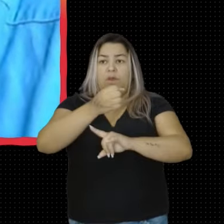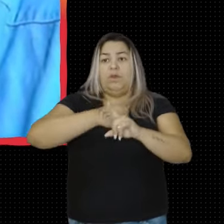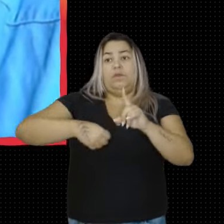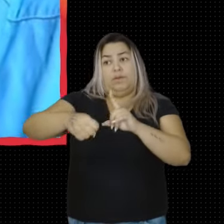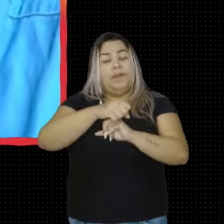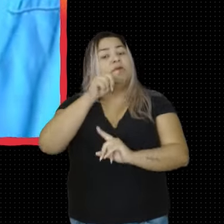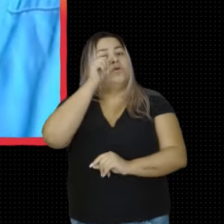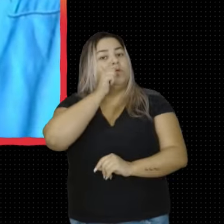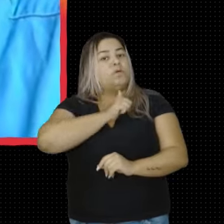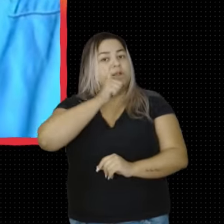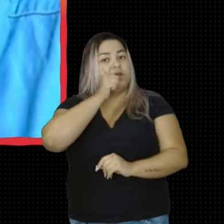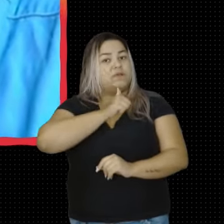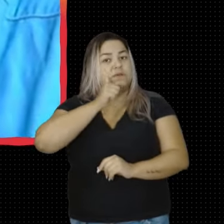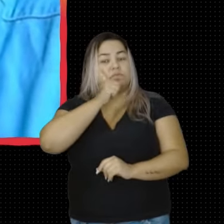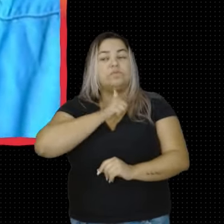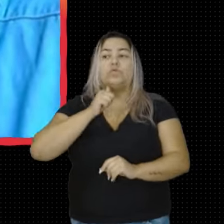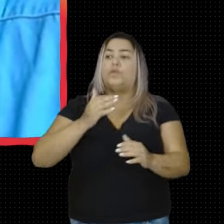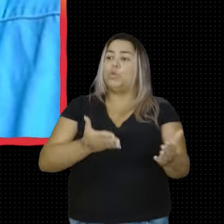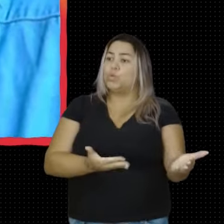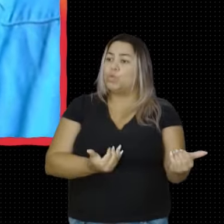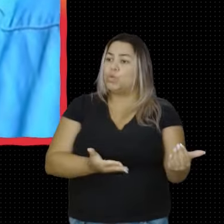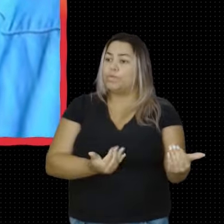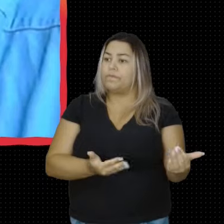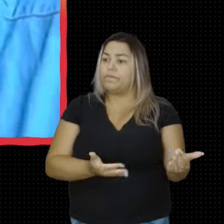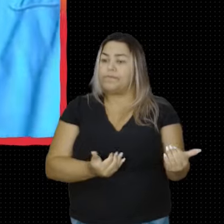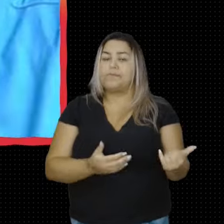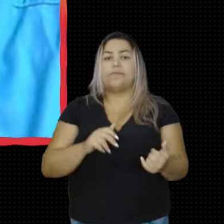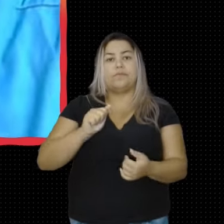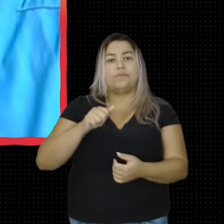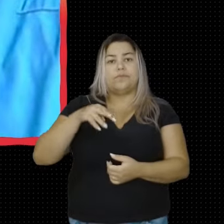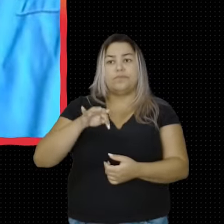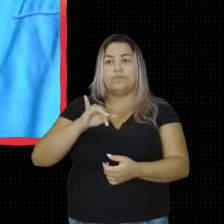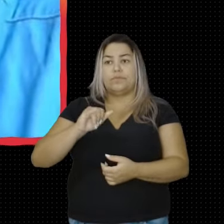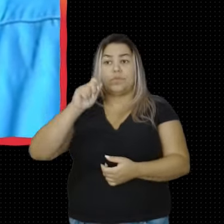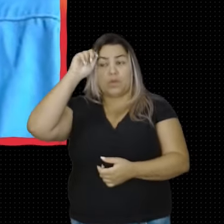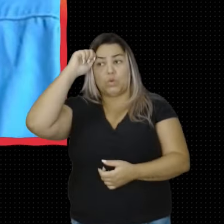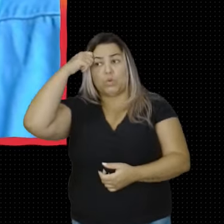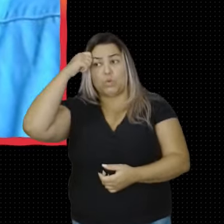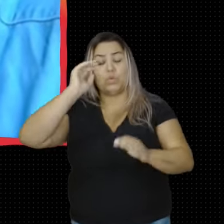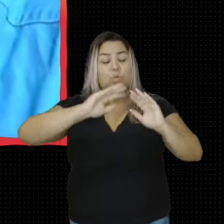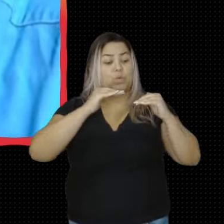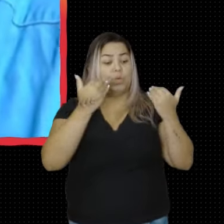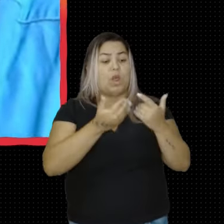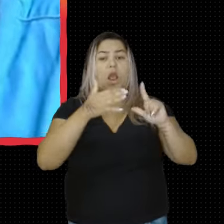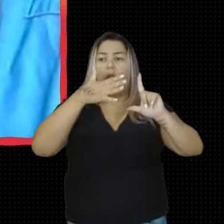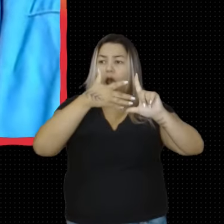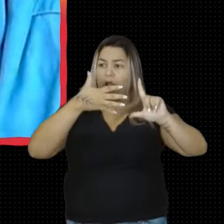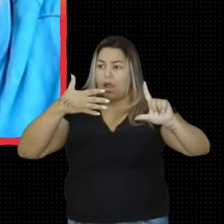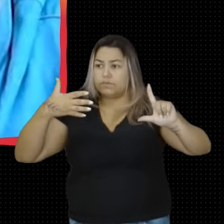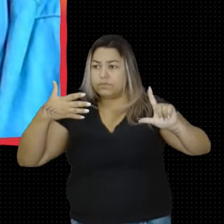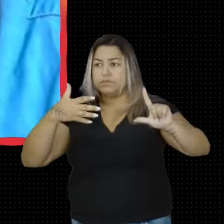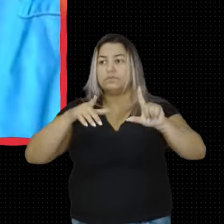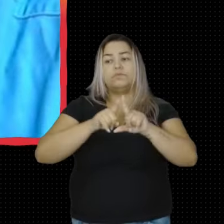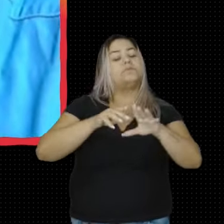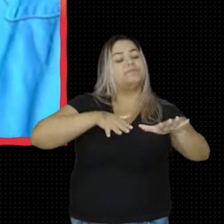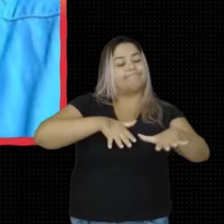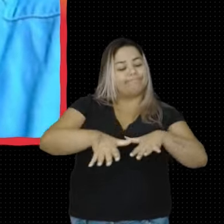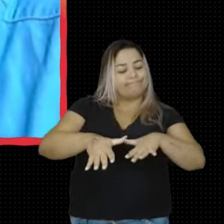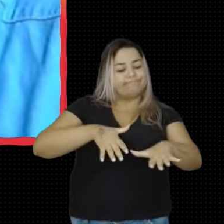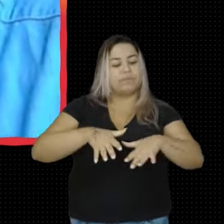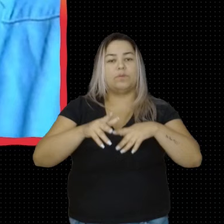de mulheres, o movimento da juventude, o movimento antirracista, o movimento da comunidade LGBTQIA+, o movimento